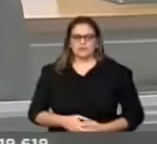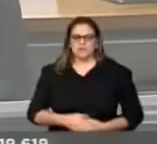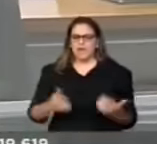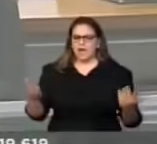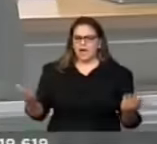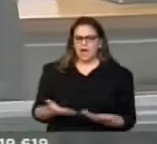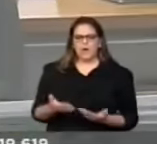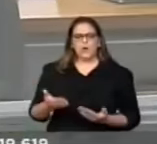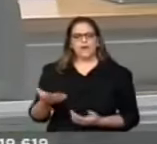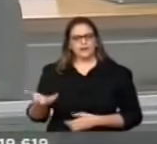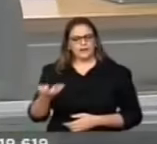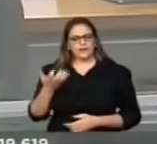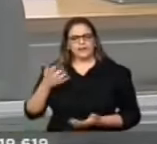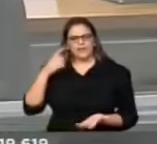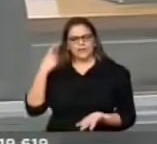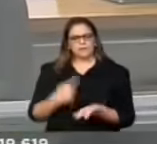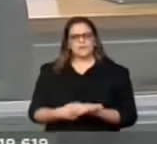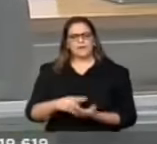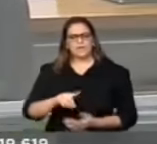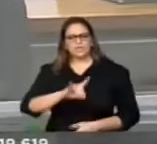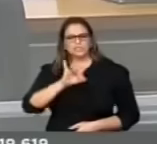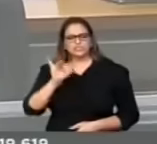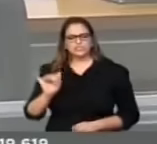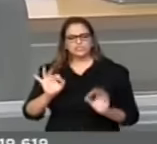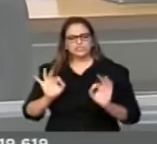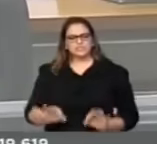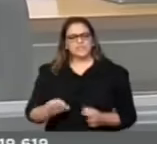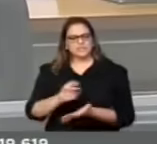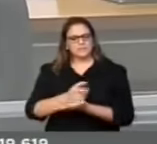calendário do impeachment. Vergonha!